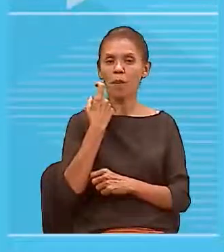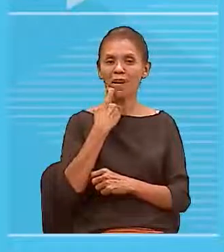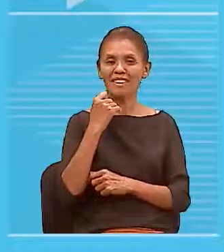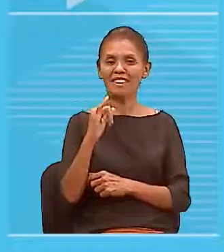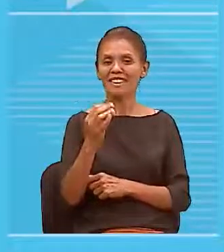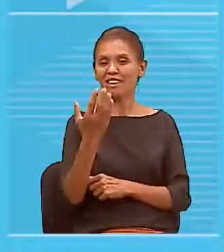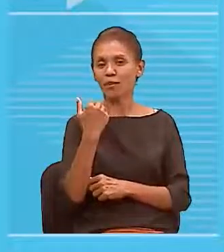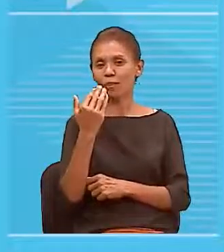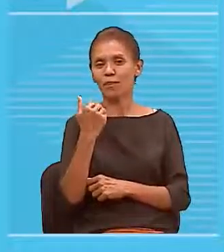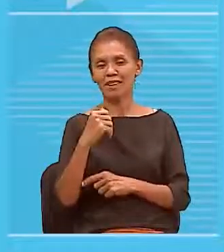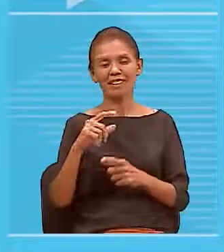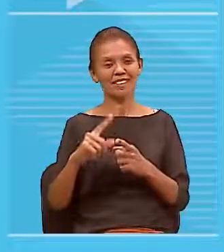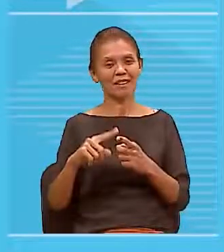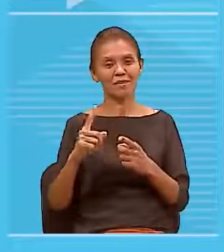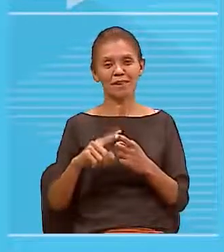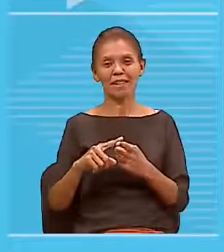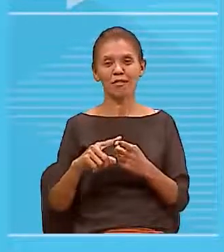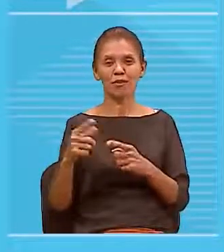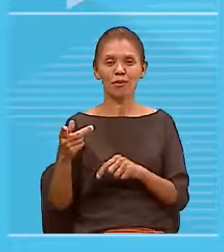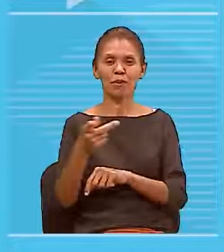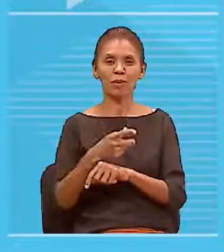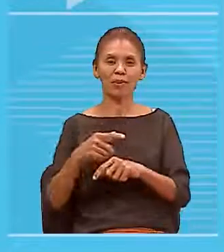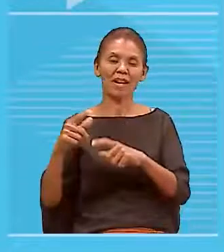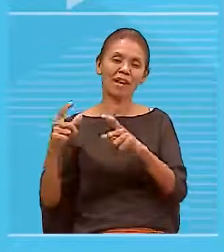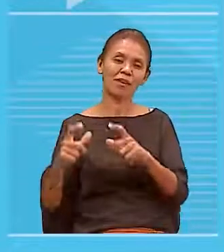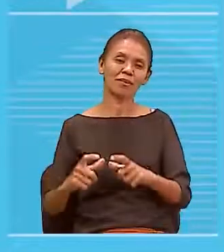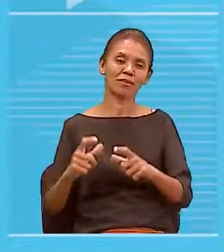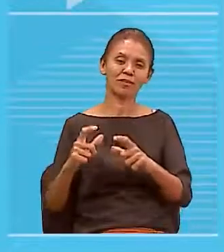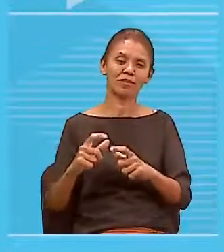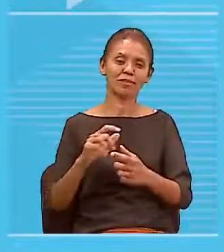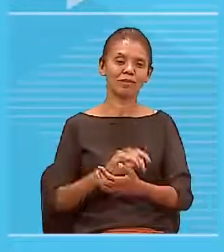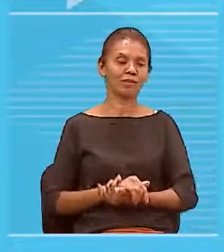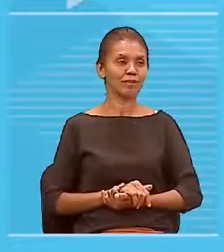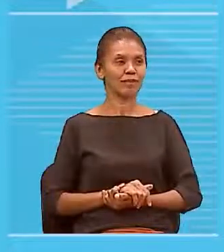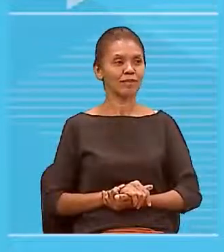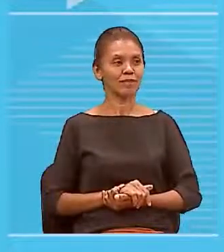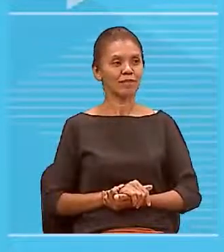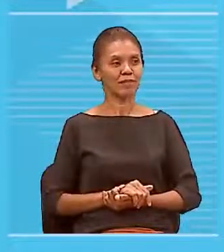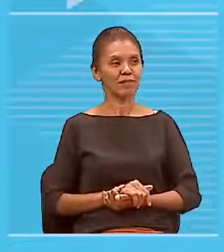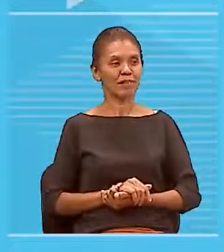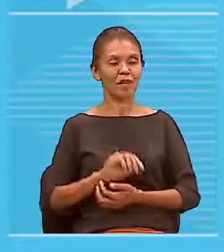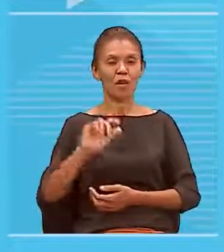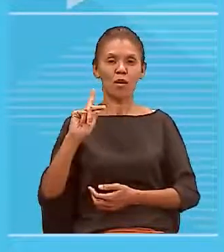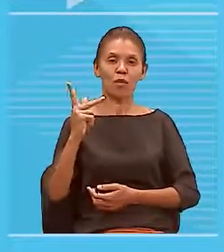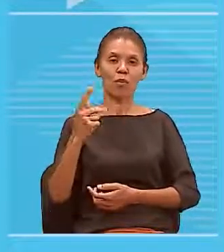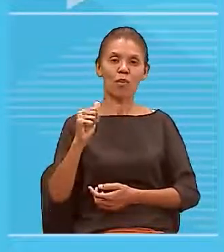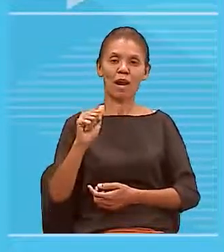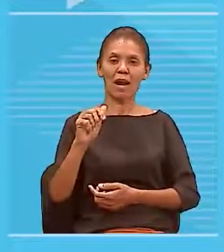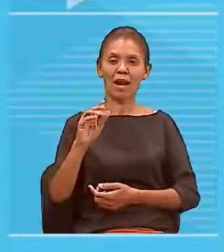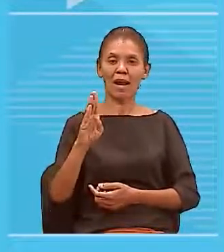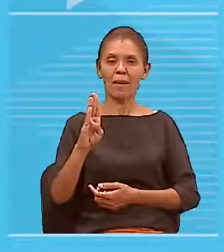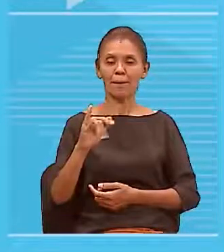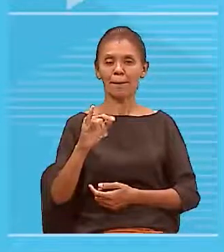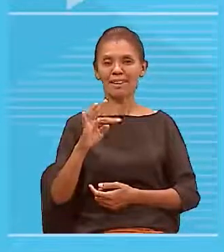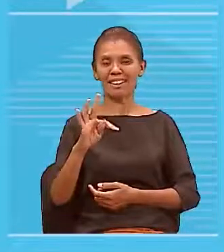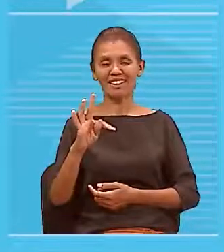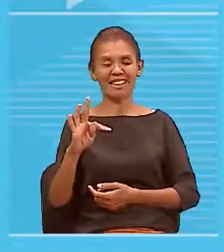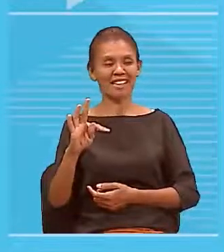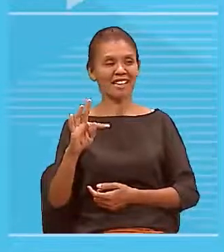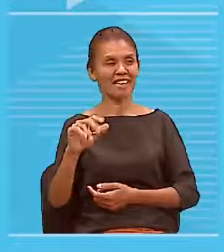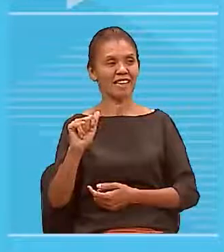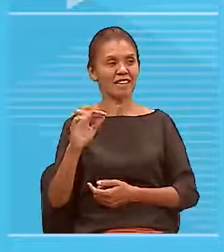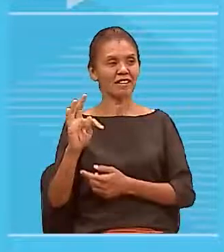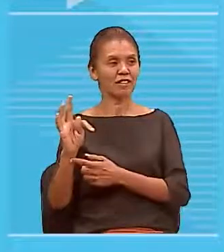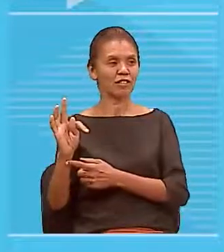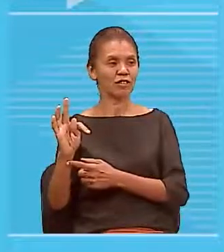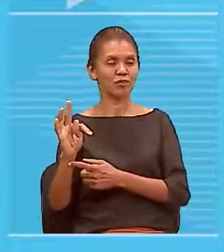ir para o hábitat dele, que é o ambiente aquático, certo? Então, o hábitat vai ser o local onde aquele indivíduo